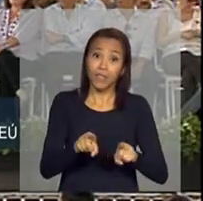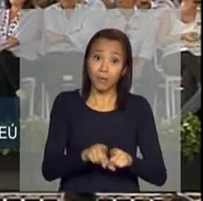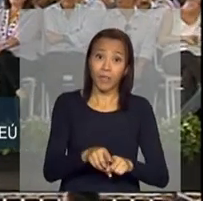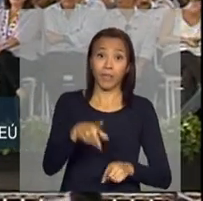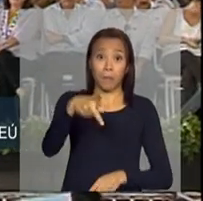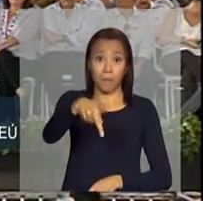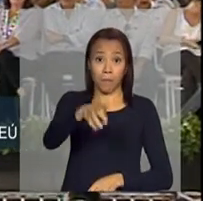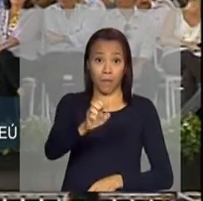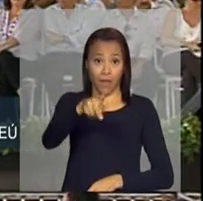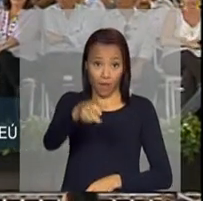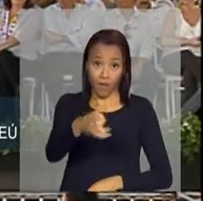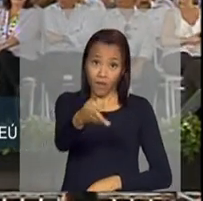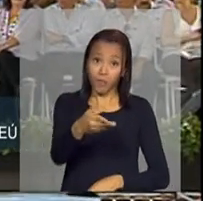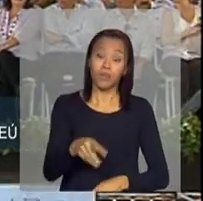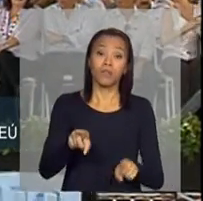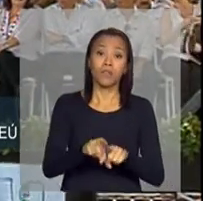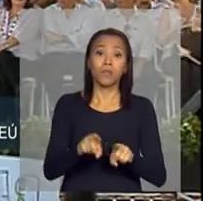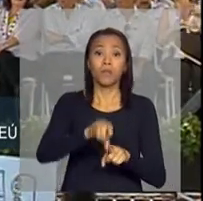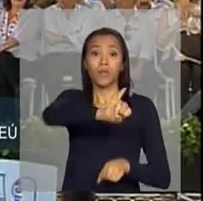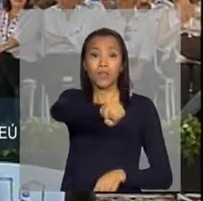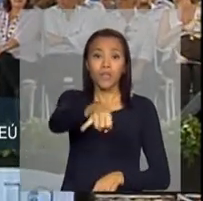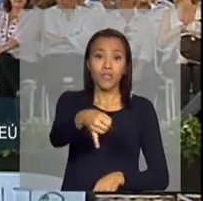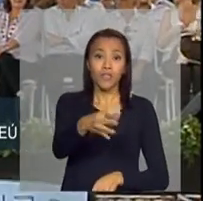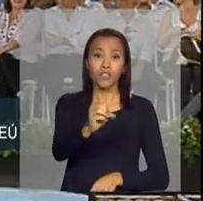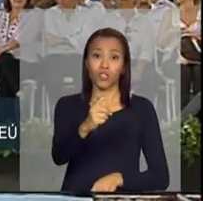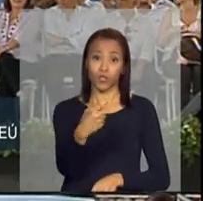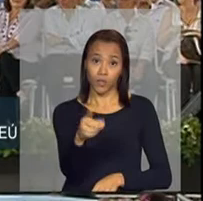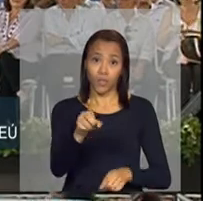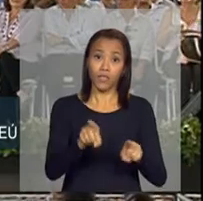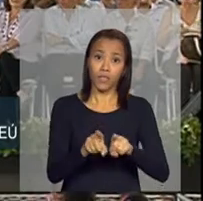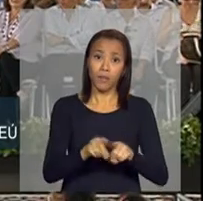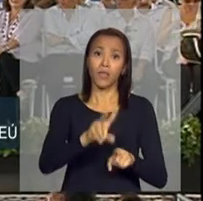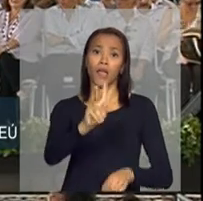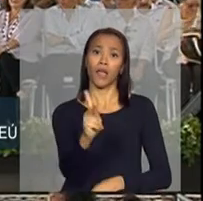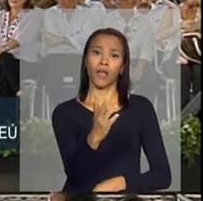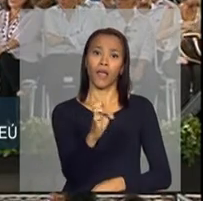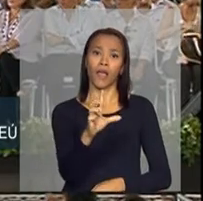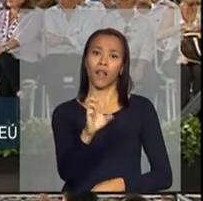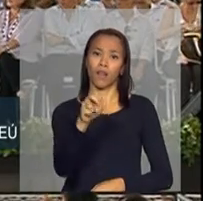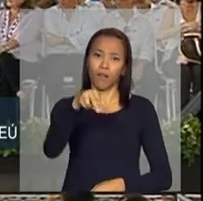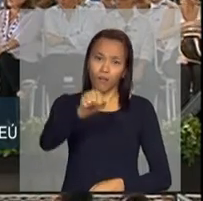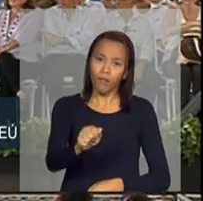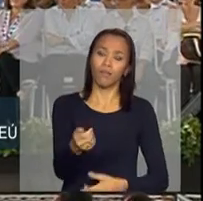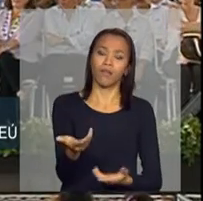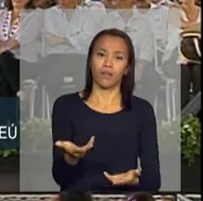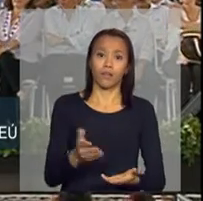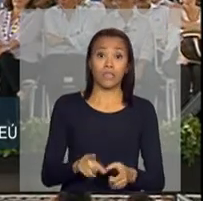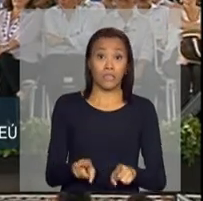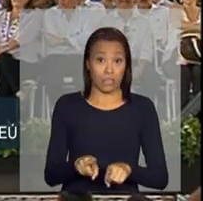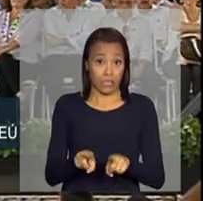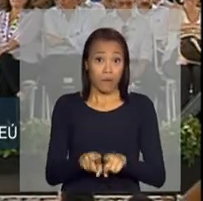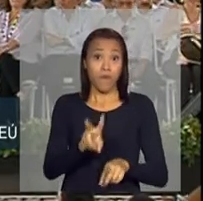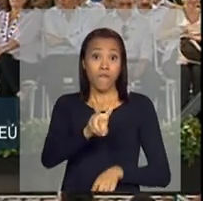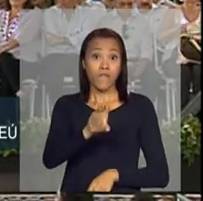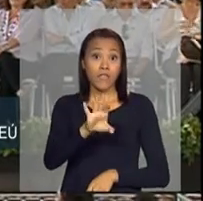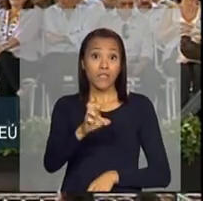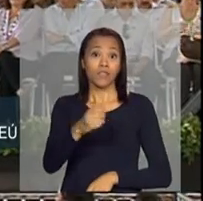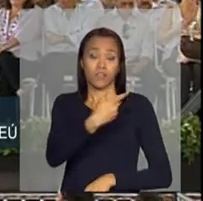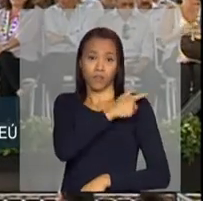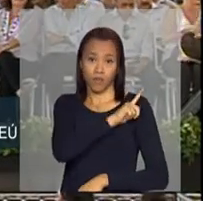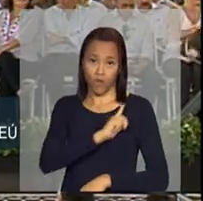Vargas, José Lito e ministra Helena Chagas, senhor vice-governador do